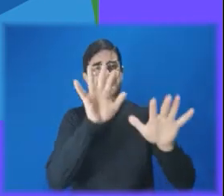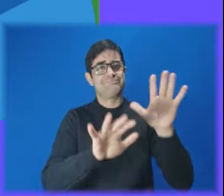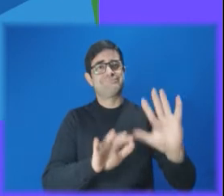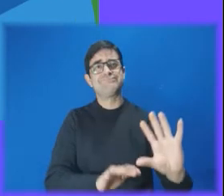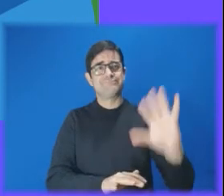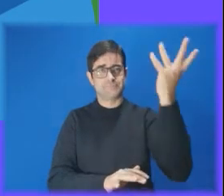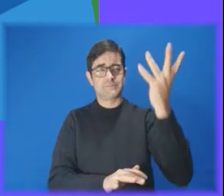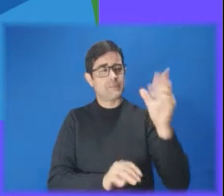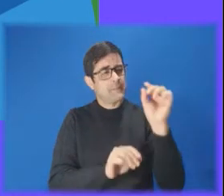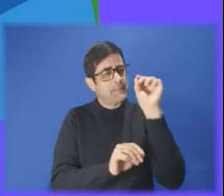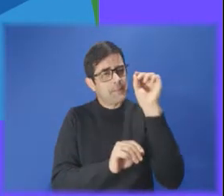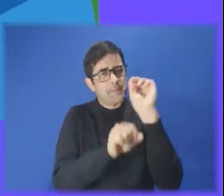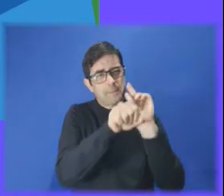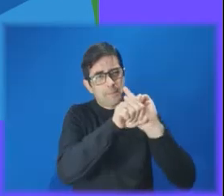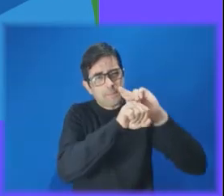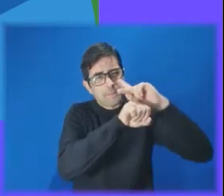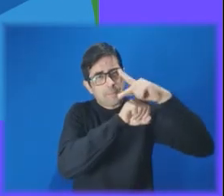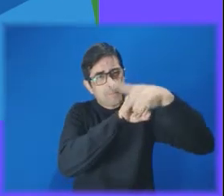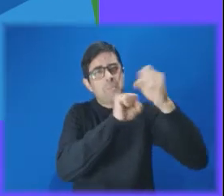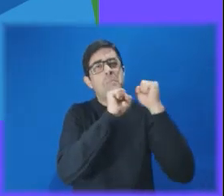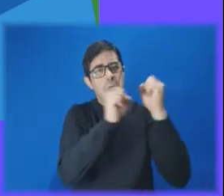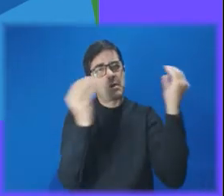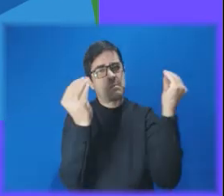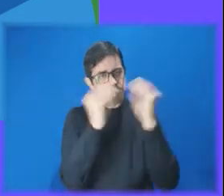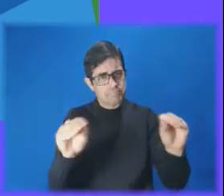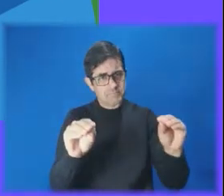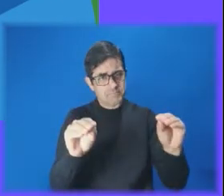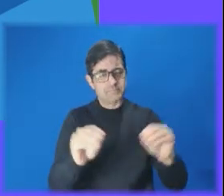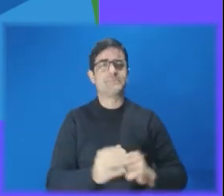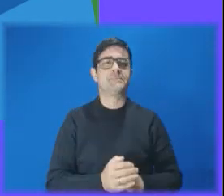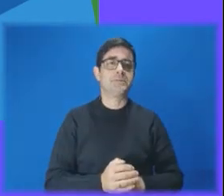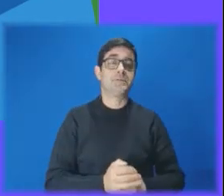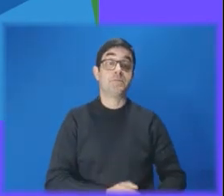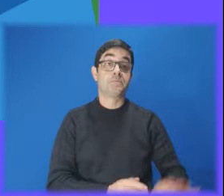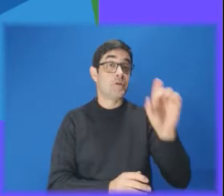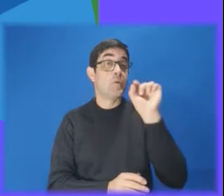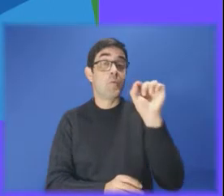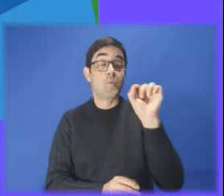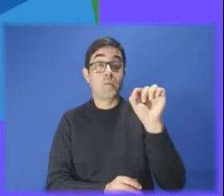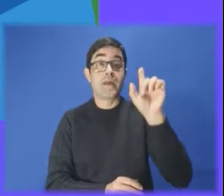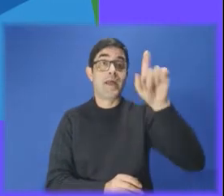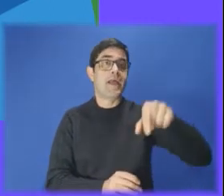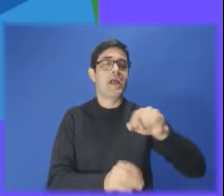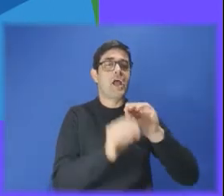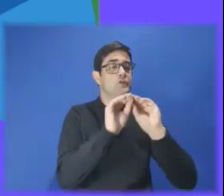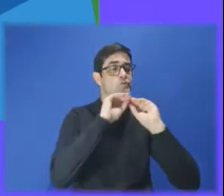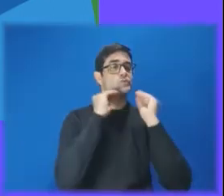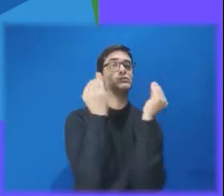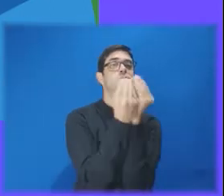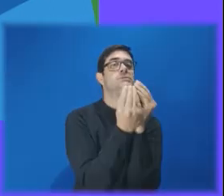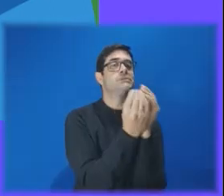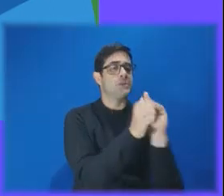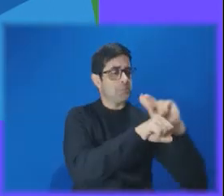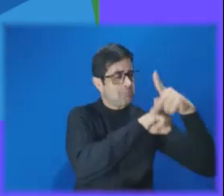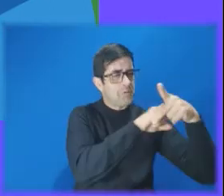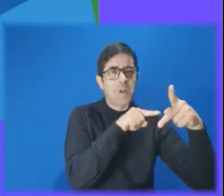relevante, porque dependendo do tamanho dessas partículas, elas podem causar dano. O mais importante no material particulado não é exatamente a